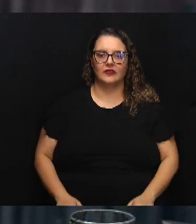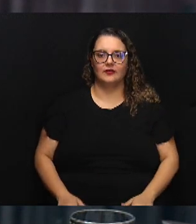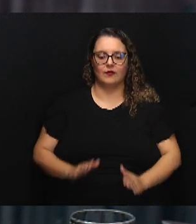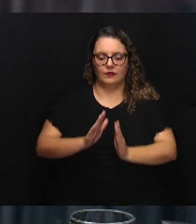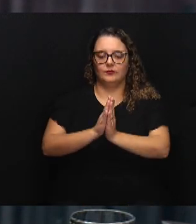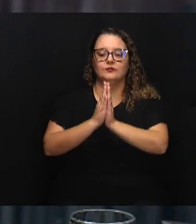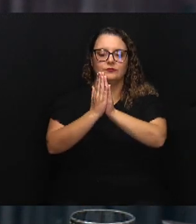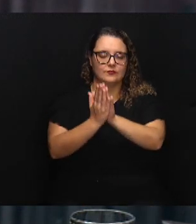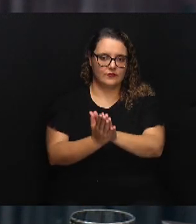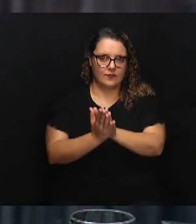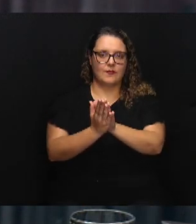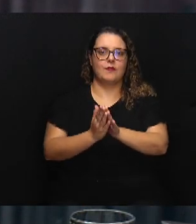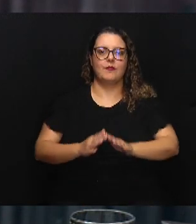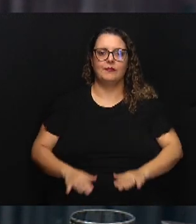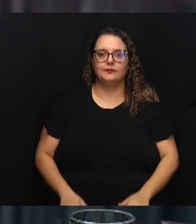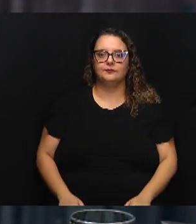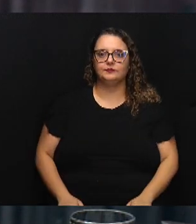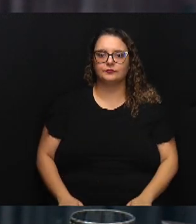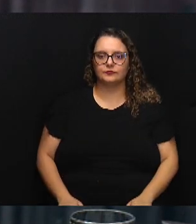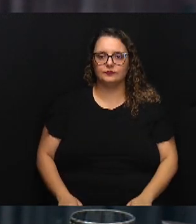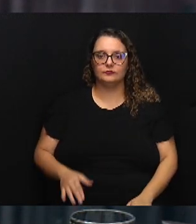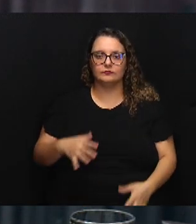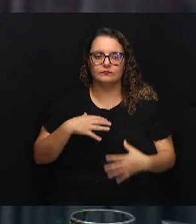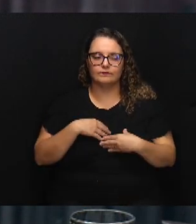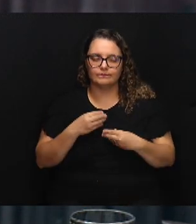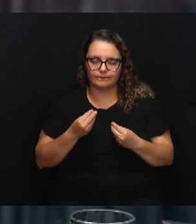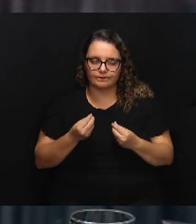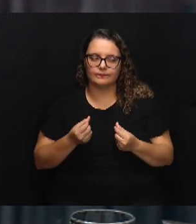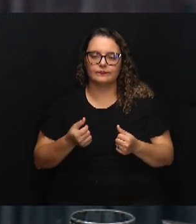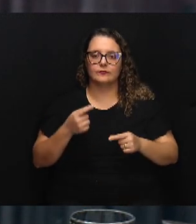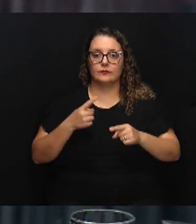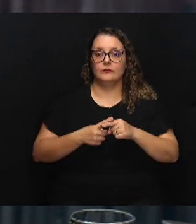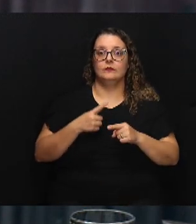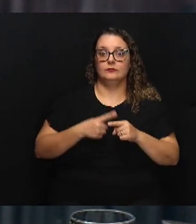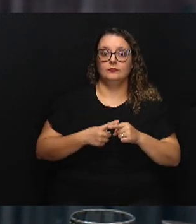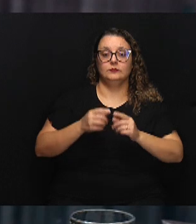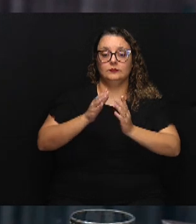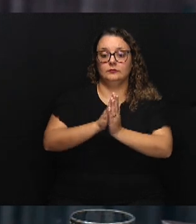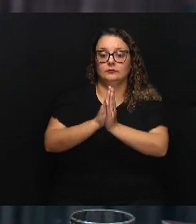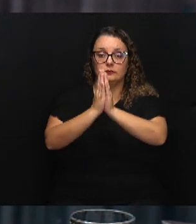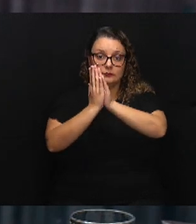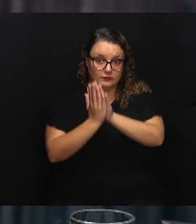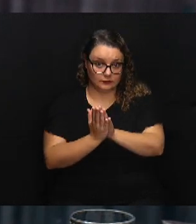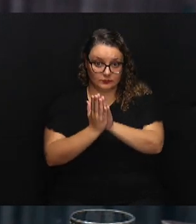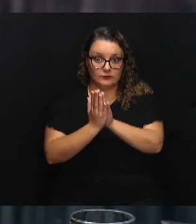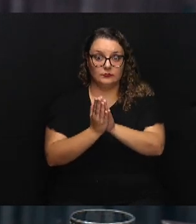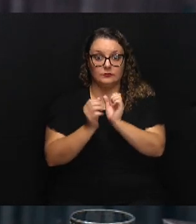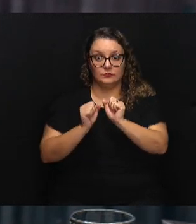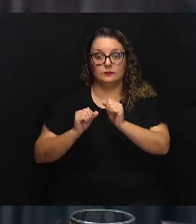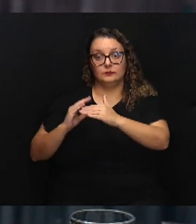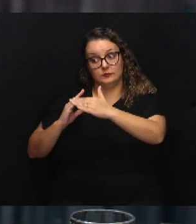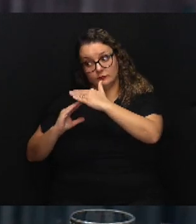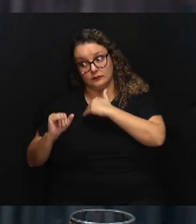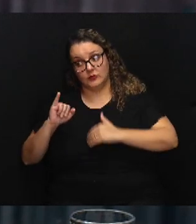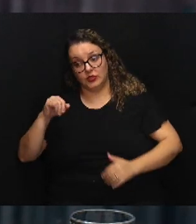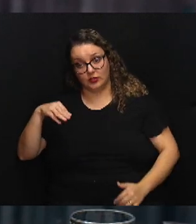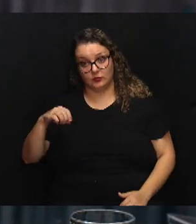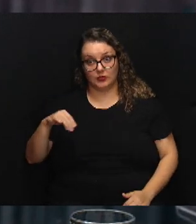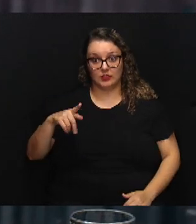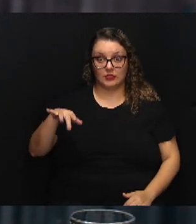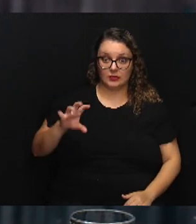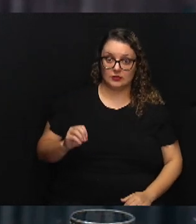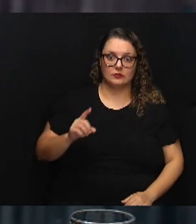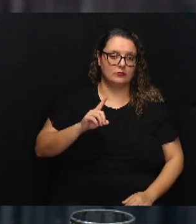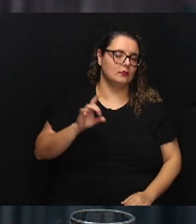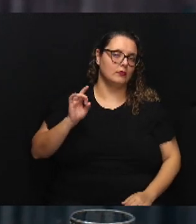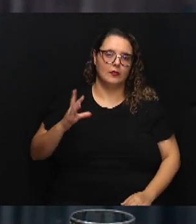intercâmbio um fator mais sensível, porque de um intercâmbio pode gerar uma imigração, né? Não é